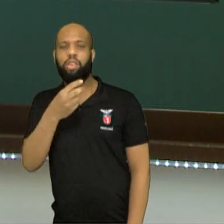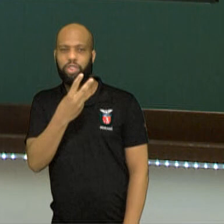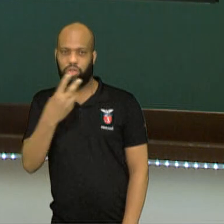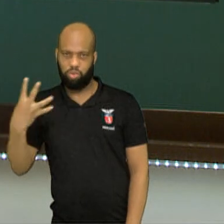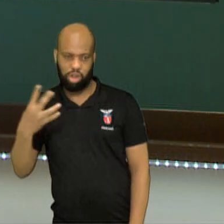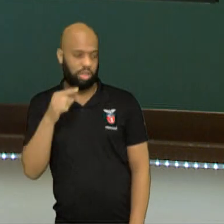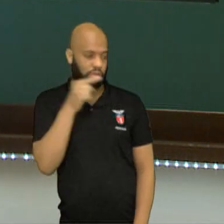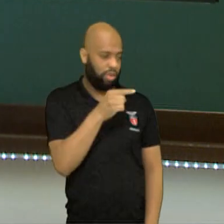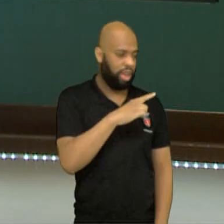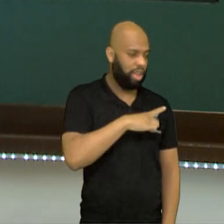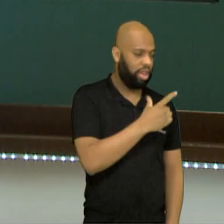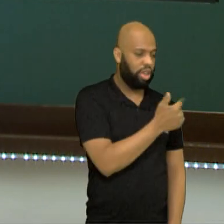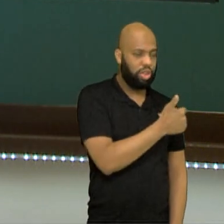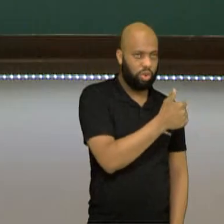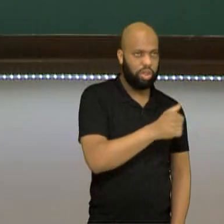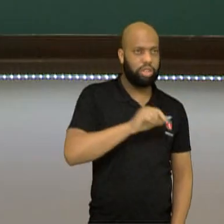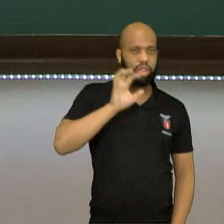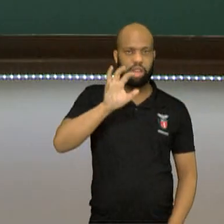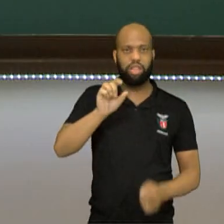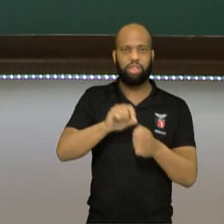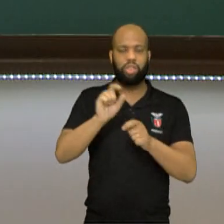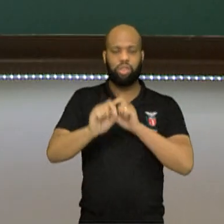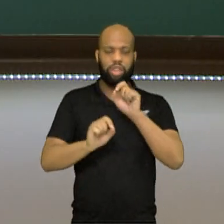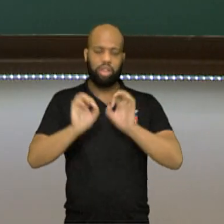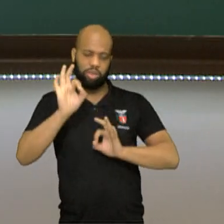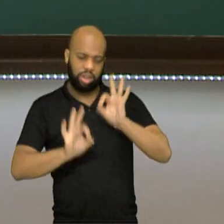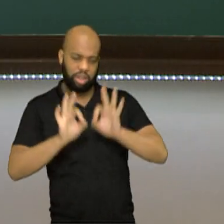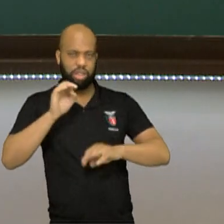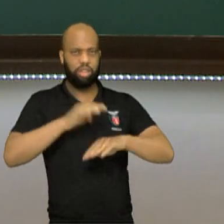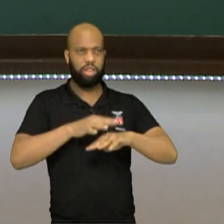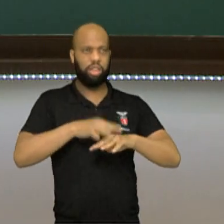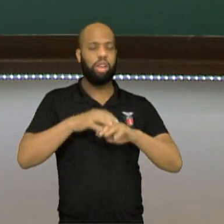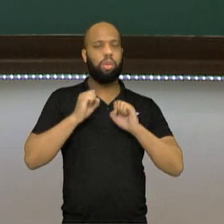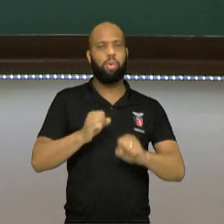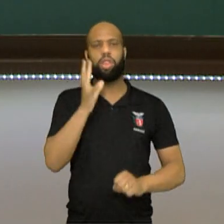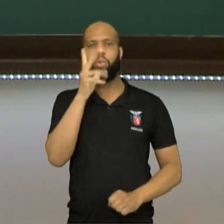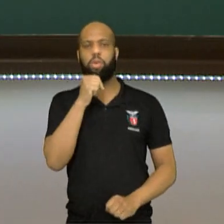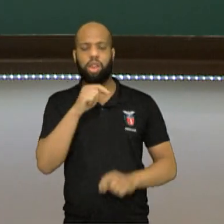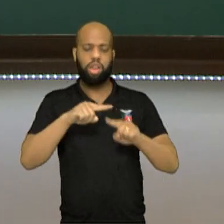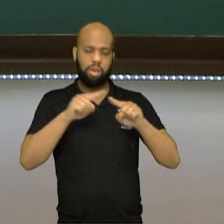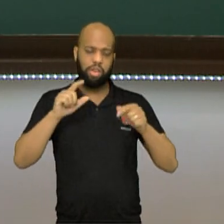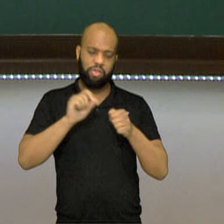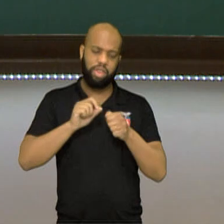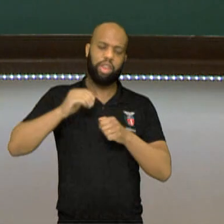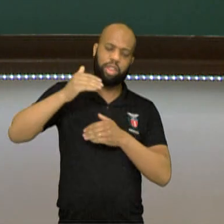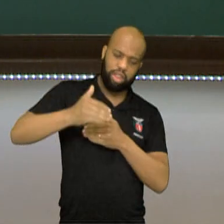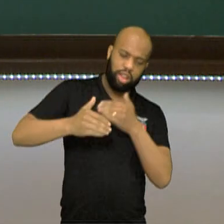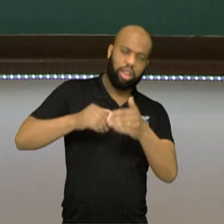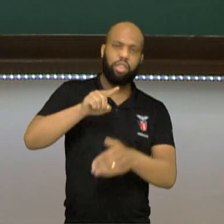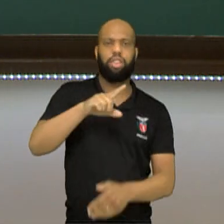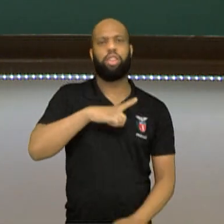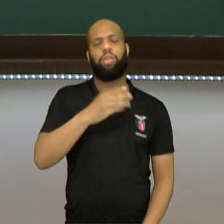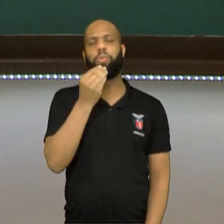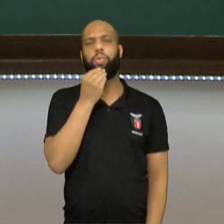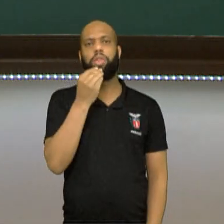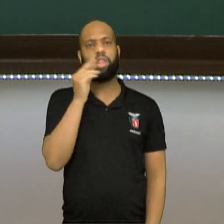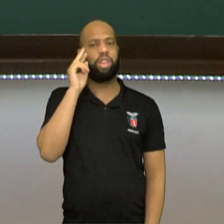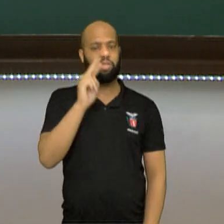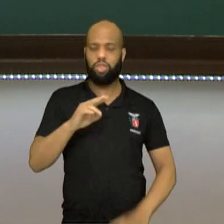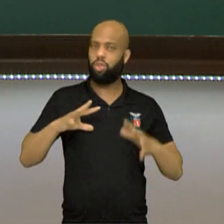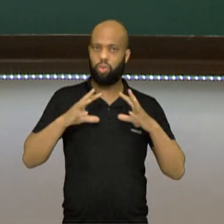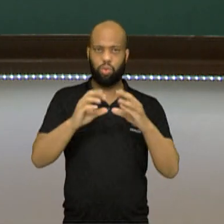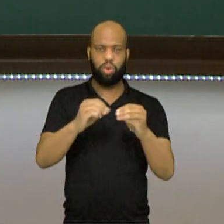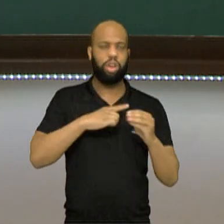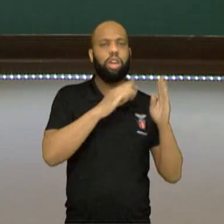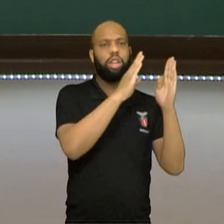anos. Assim é feita, então, a tradução. Pode demorar um pouquinho, mas fizemos passo a passo e você teve a oportunidade de ver todas as partes